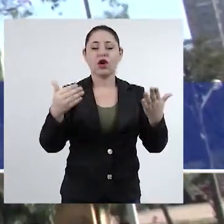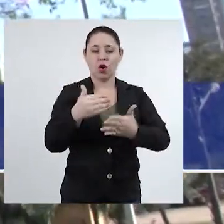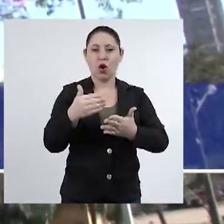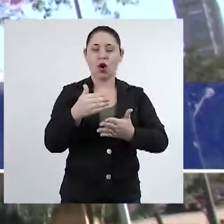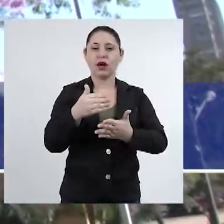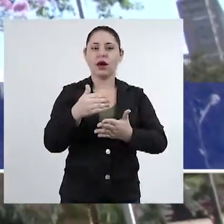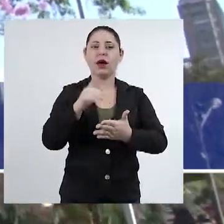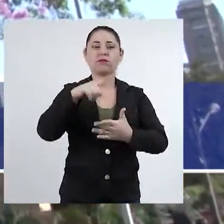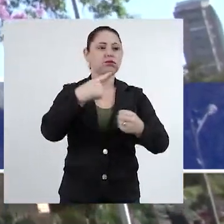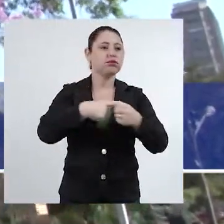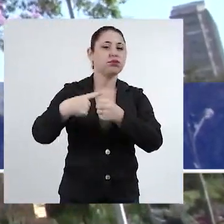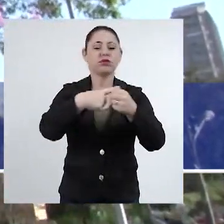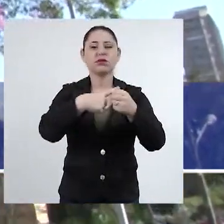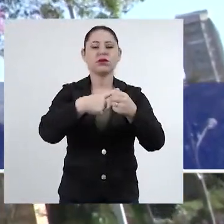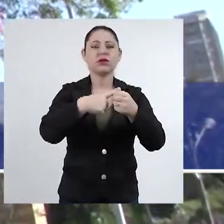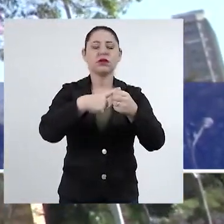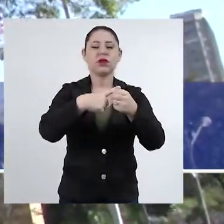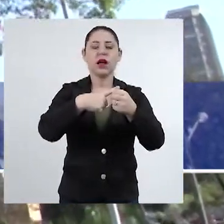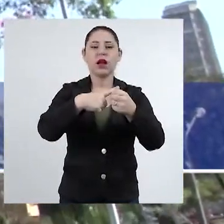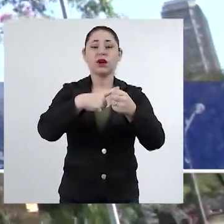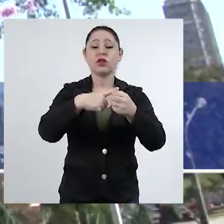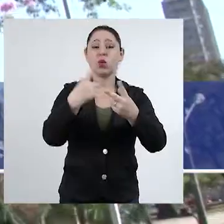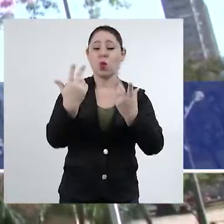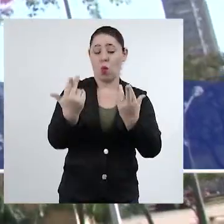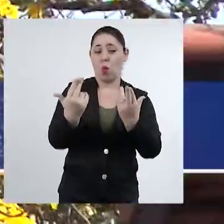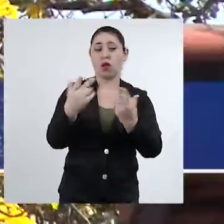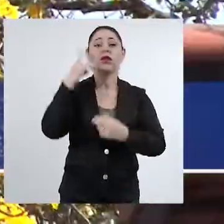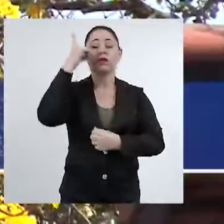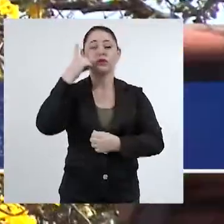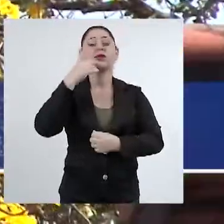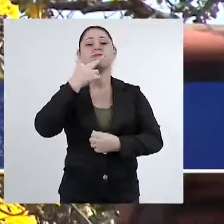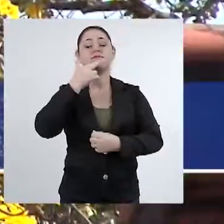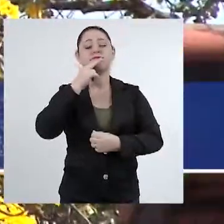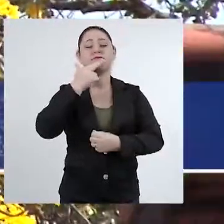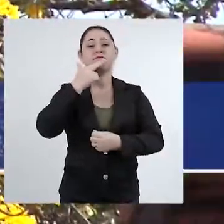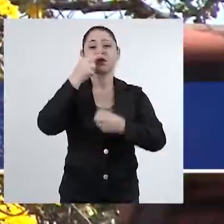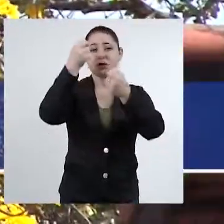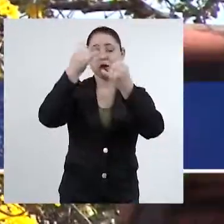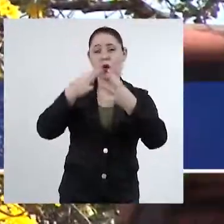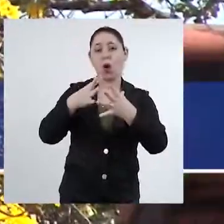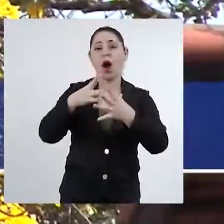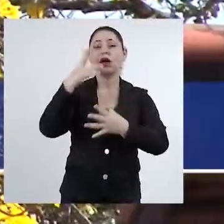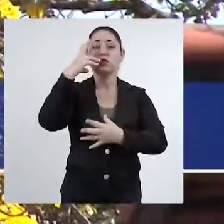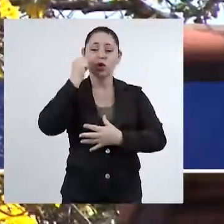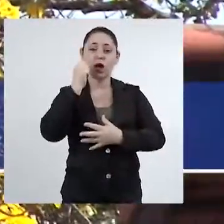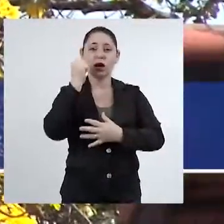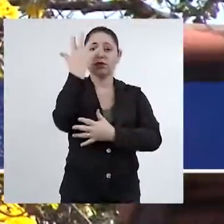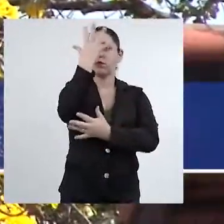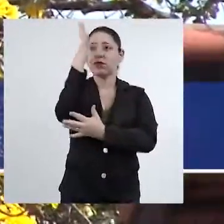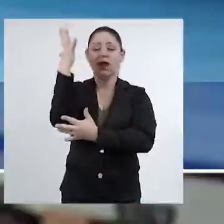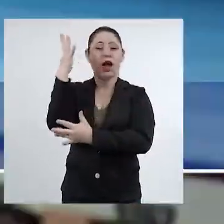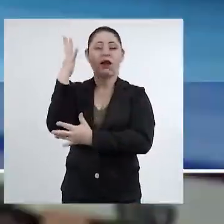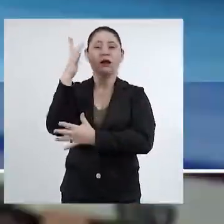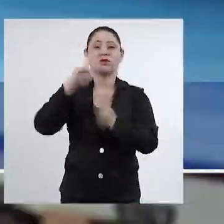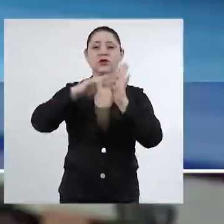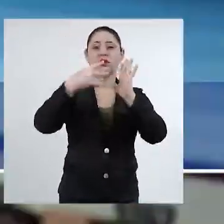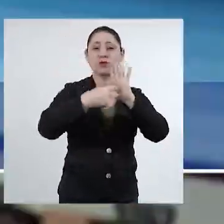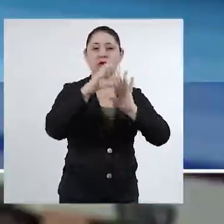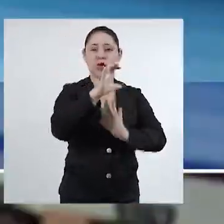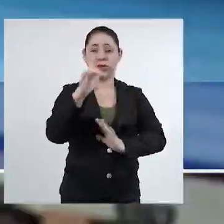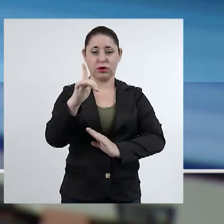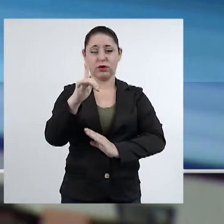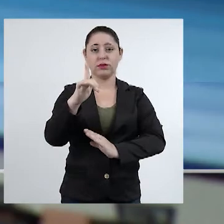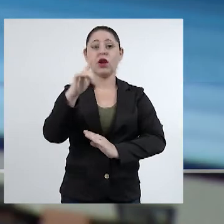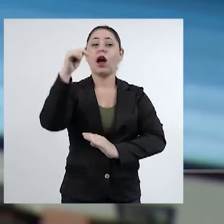passa a ser definida pelos municípios do interior conforme o deputado que queiram adotá-la como sua árvore símbolo. No caso de